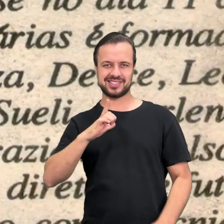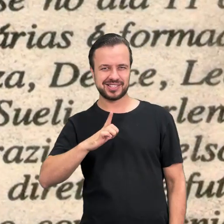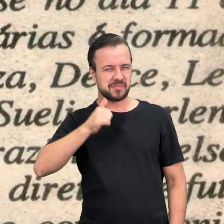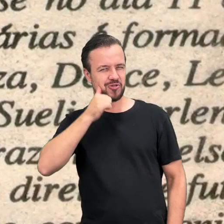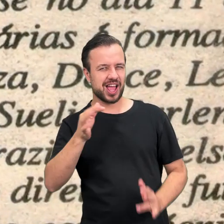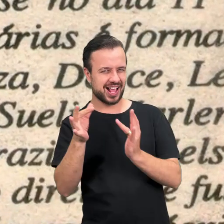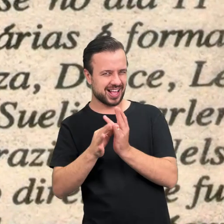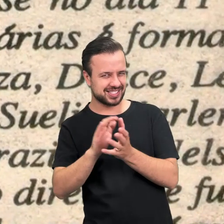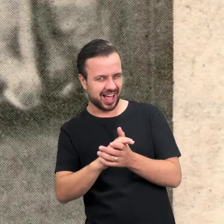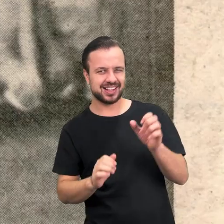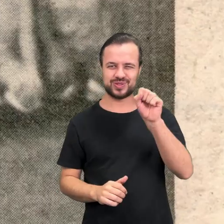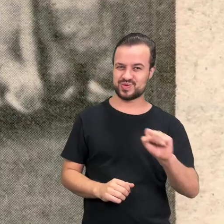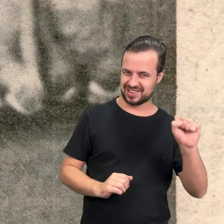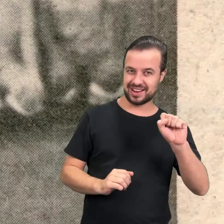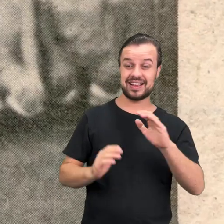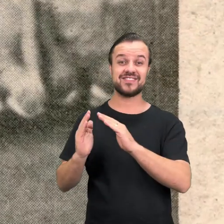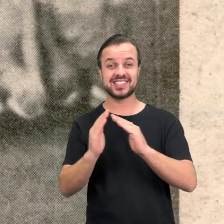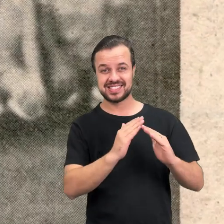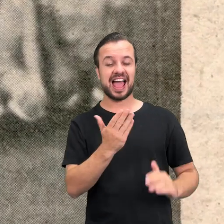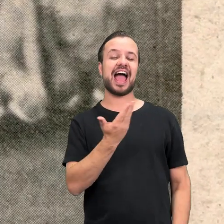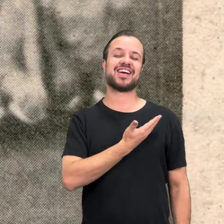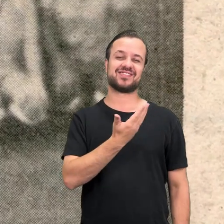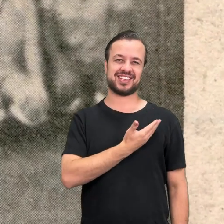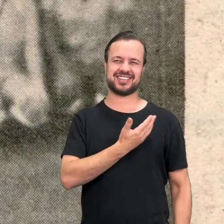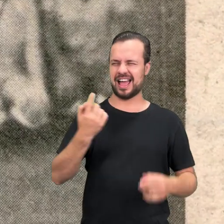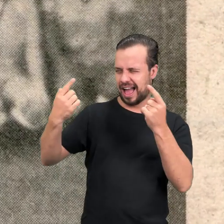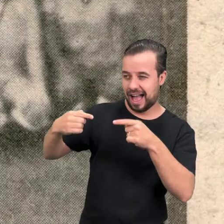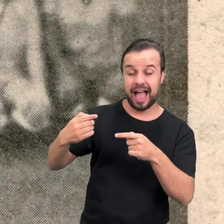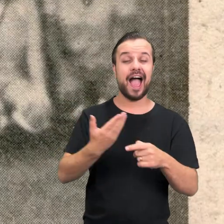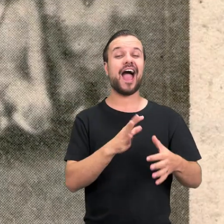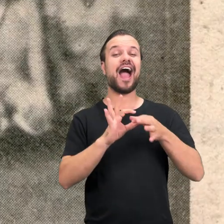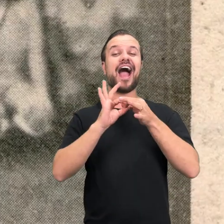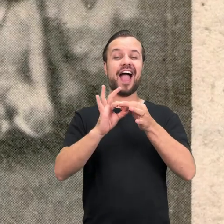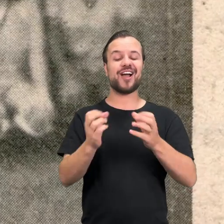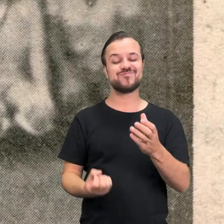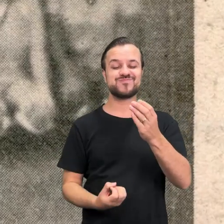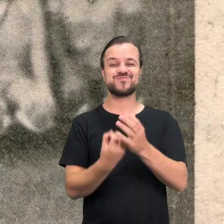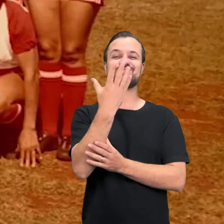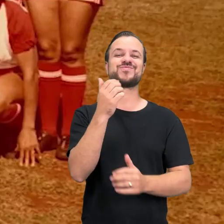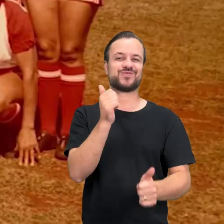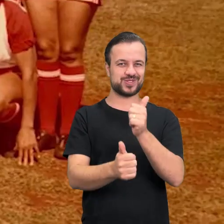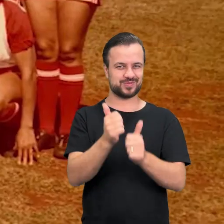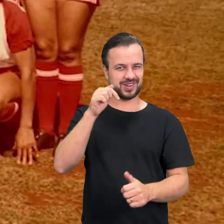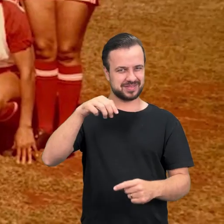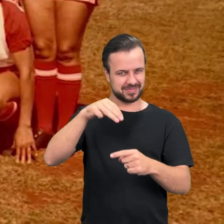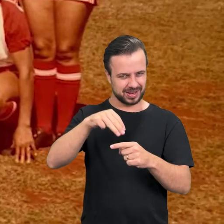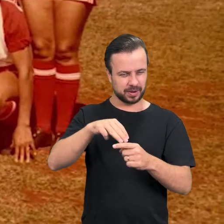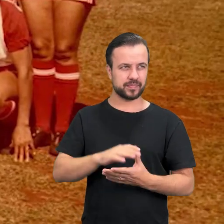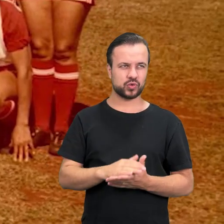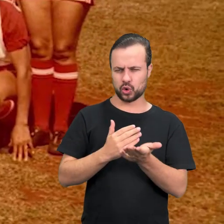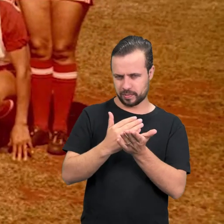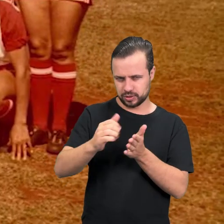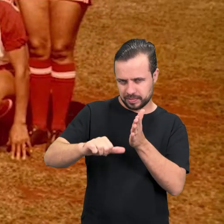solteiras, vizinhas e amigas, nasciam rivalidades e amizades que dariam vida ao futebol feminino em Maringá. Primeiro começou contra solteira,